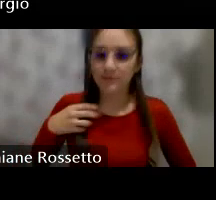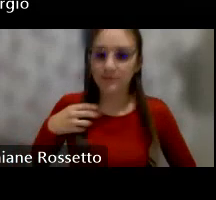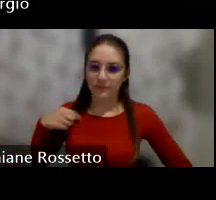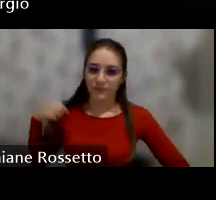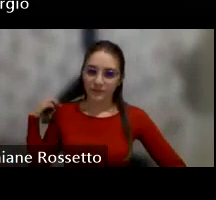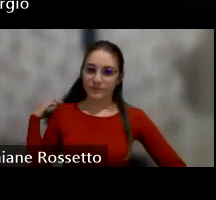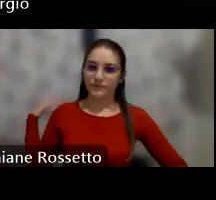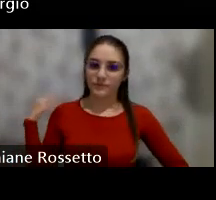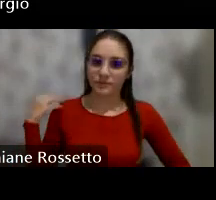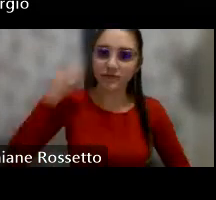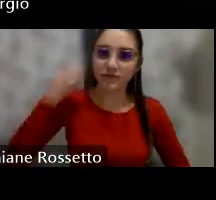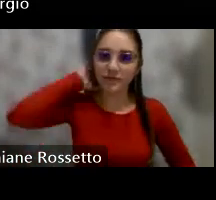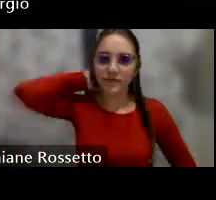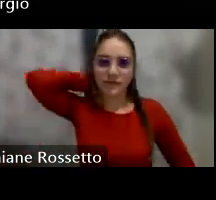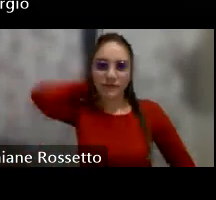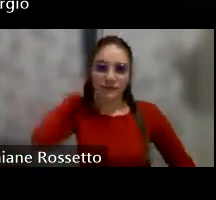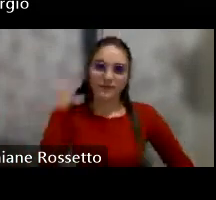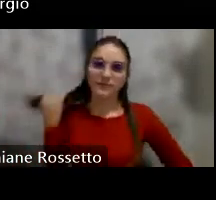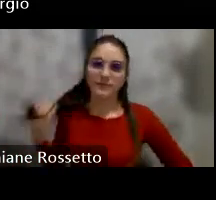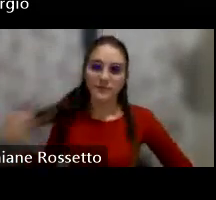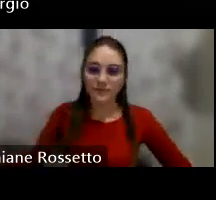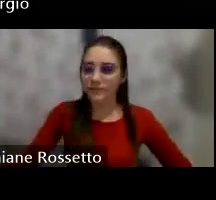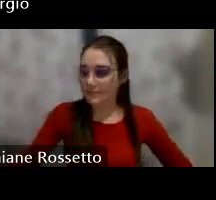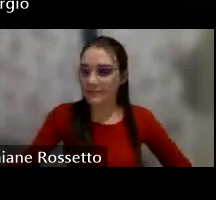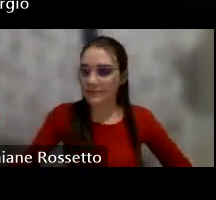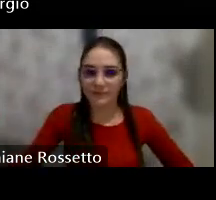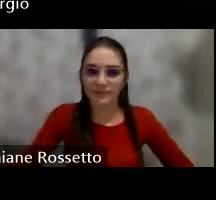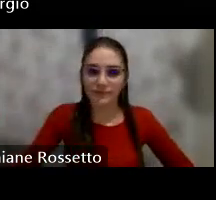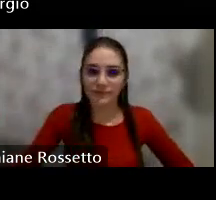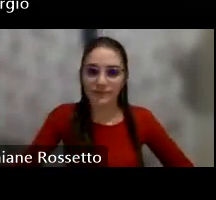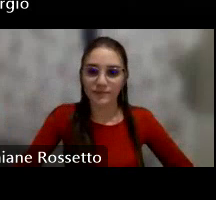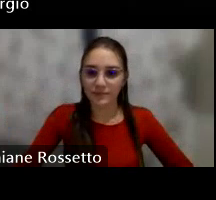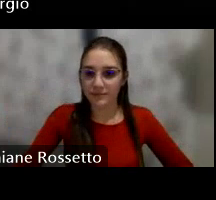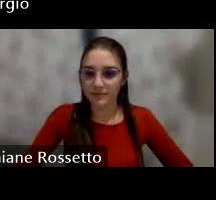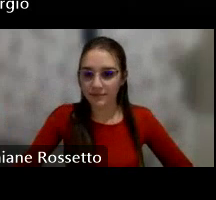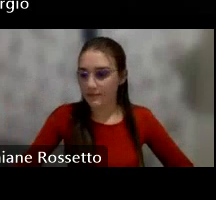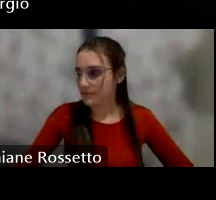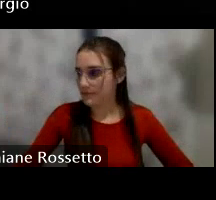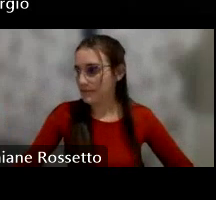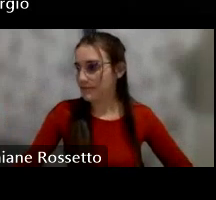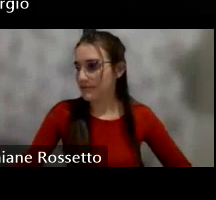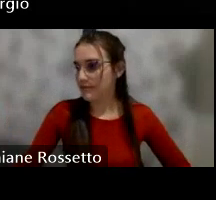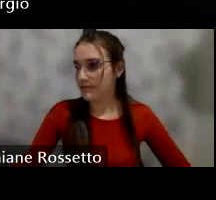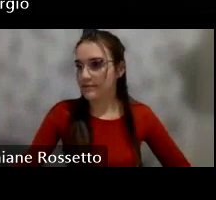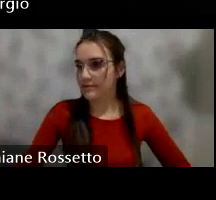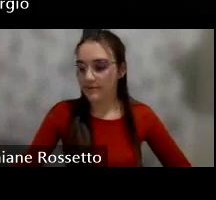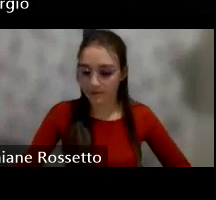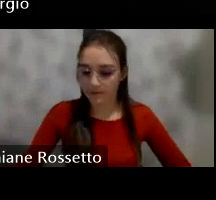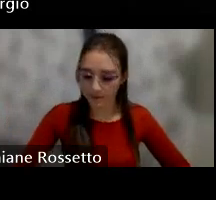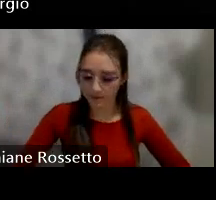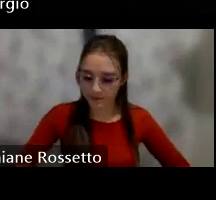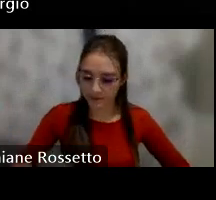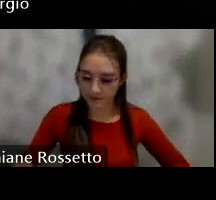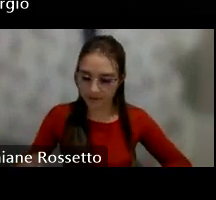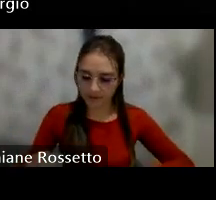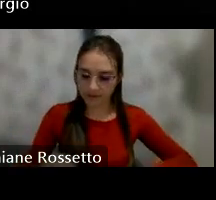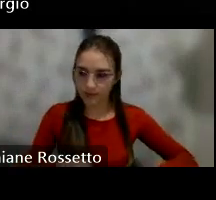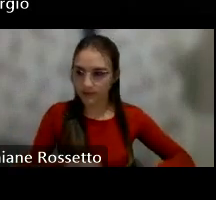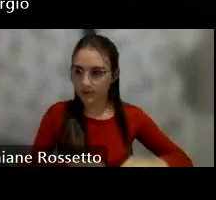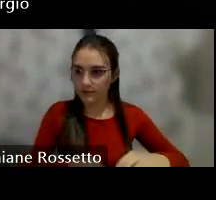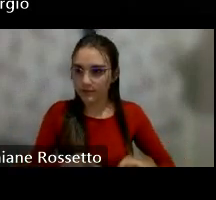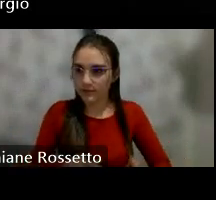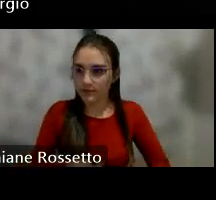Mas a gente precisa. A trena laser, isso, a trena laser a gente leva também. E a gente precisa levantar o máximo de informações para que quando a